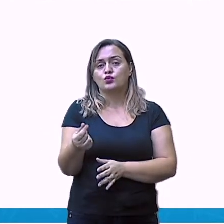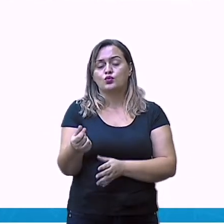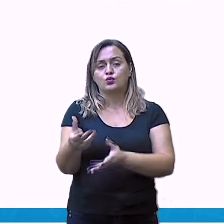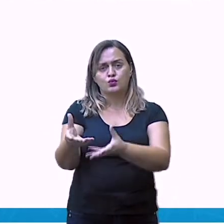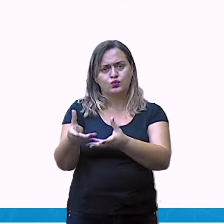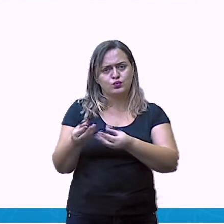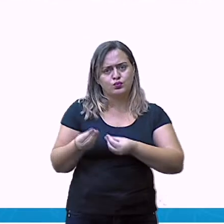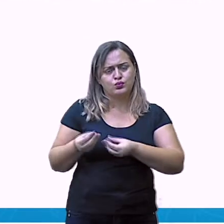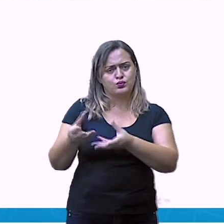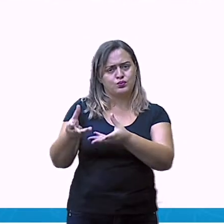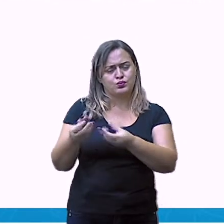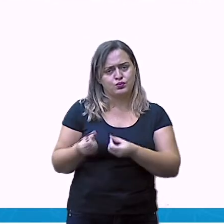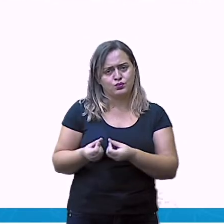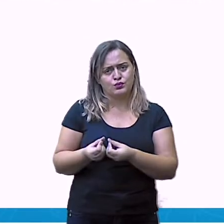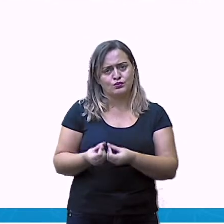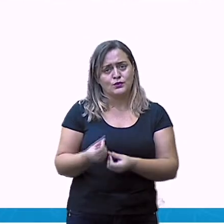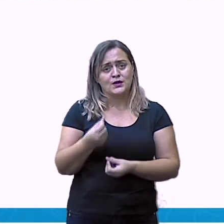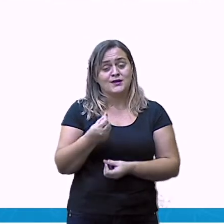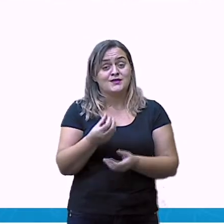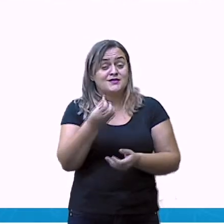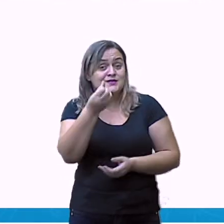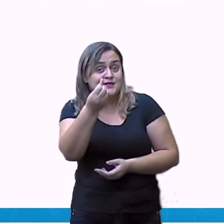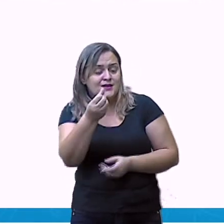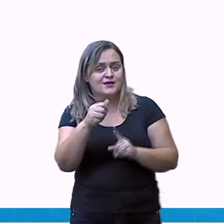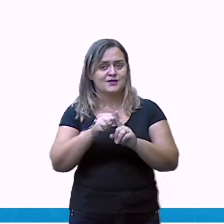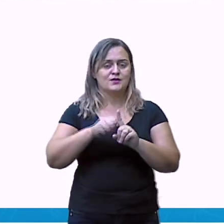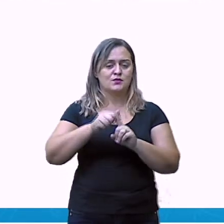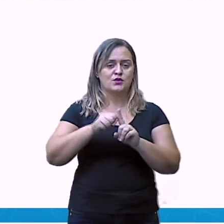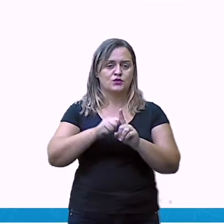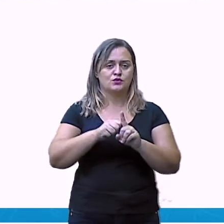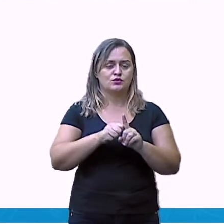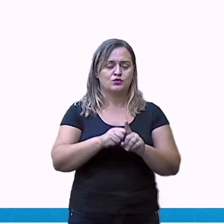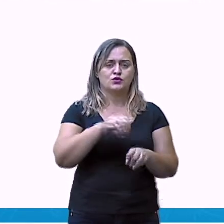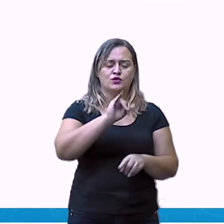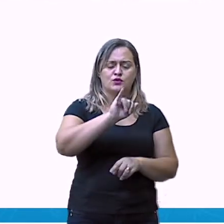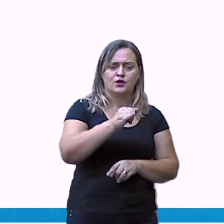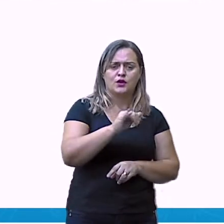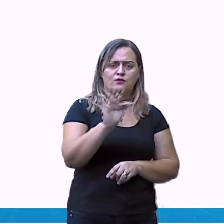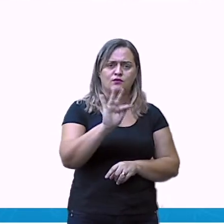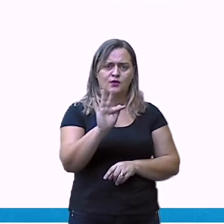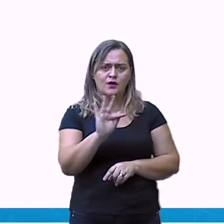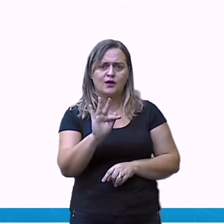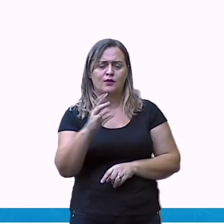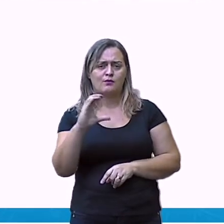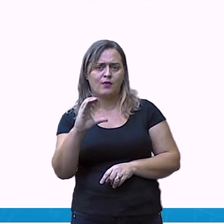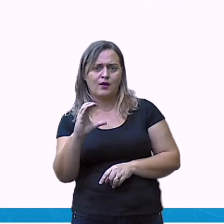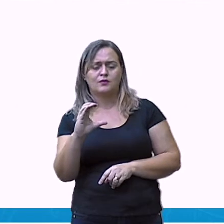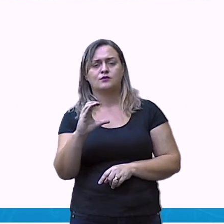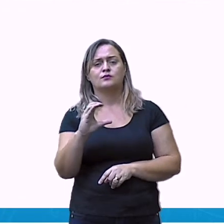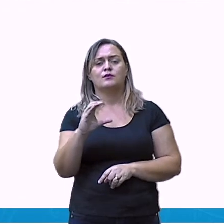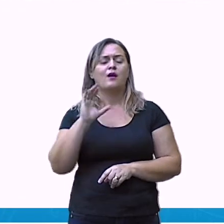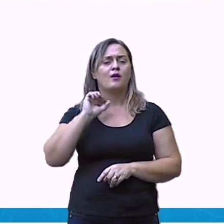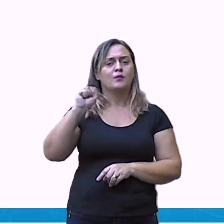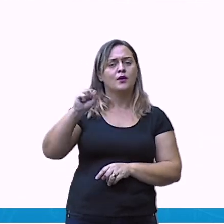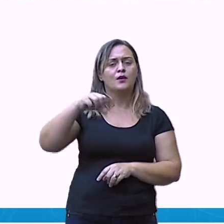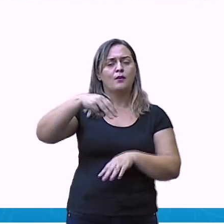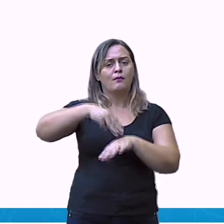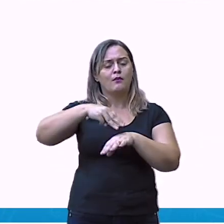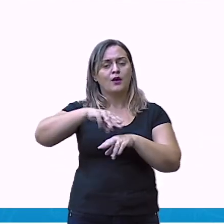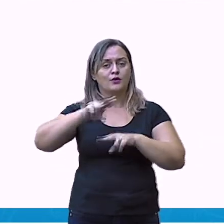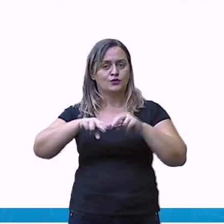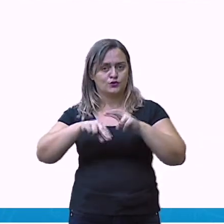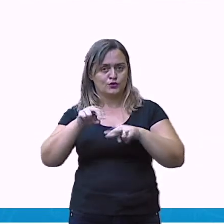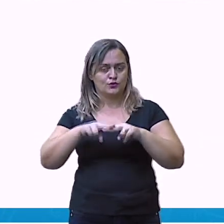em um semestre. Então, de acordo com esses dados que nós acabamos de ler, vamos às nossas perguntas.